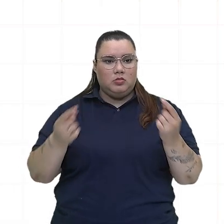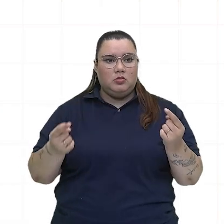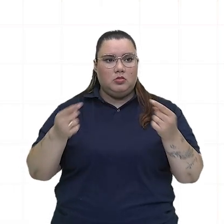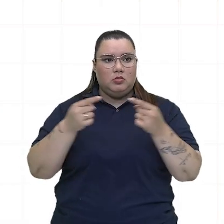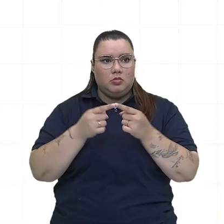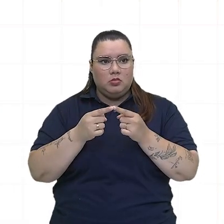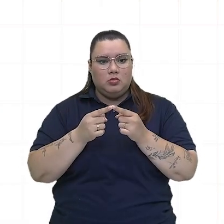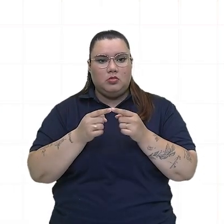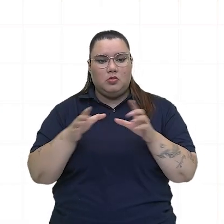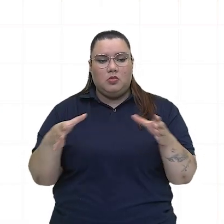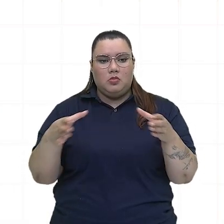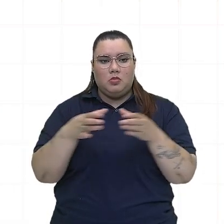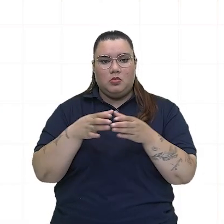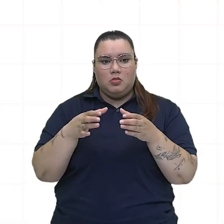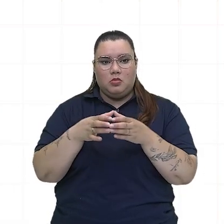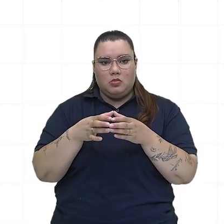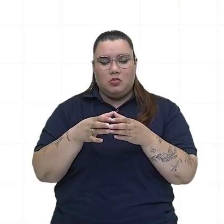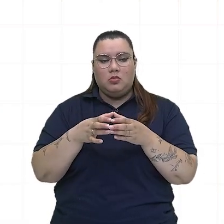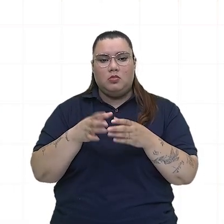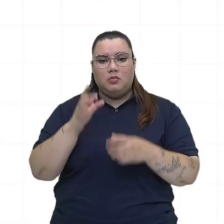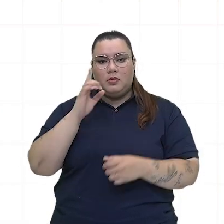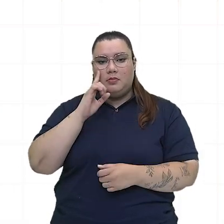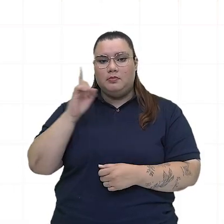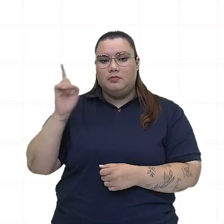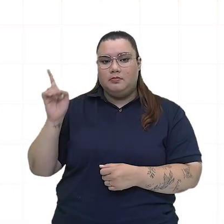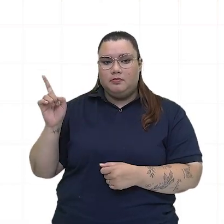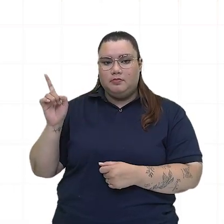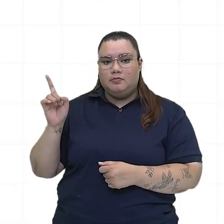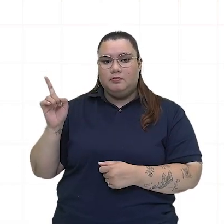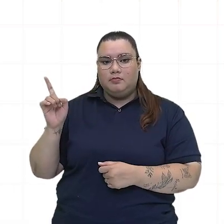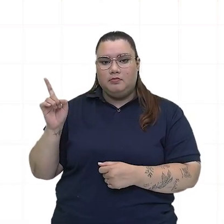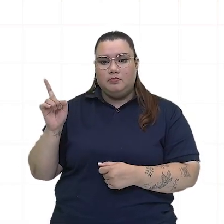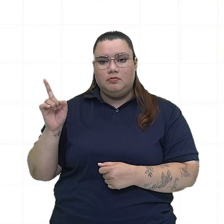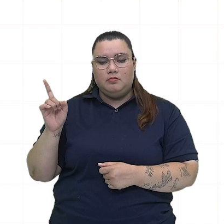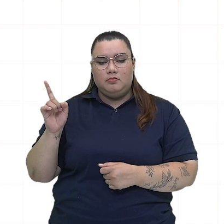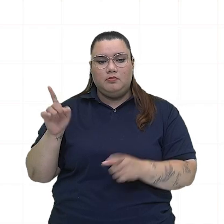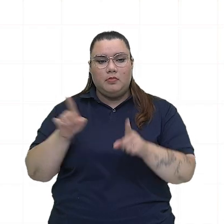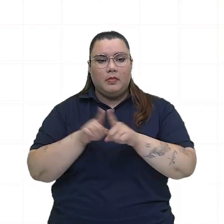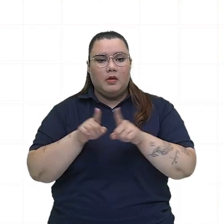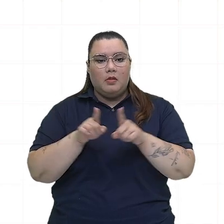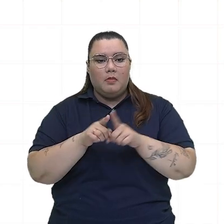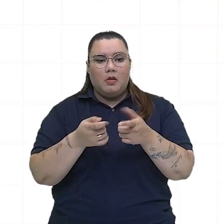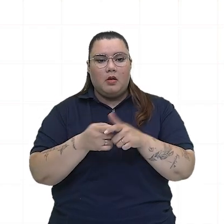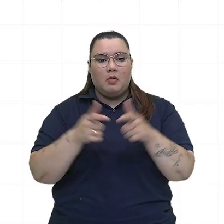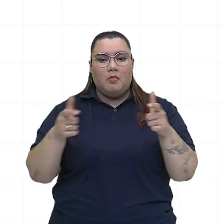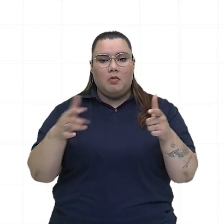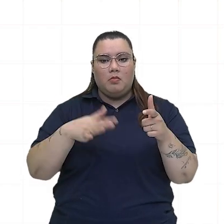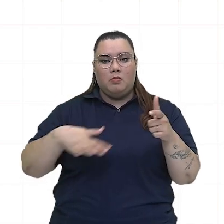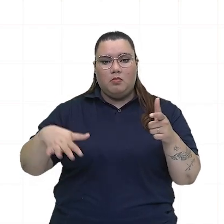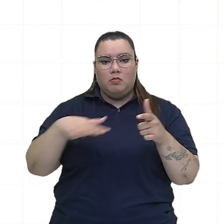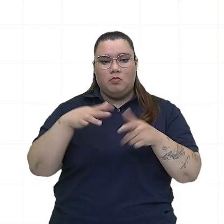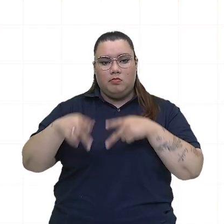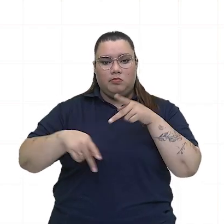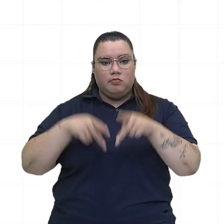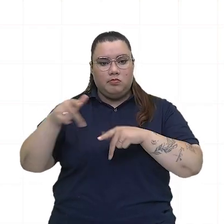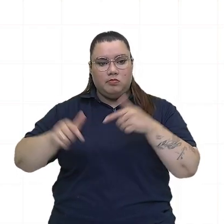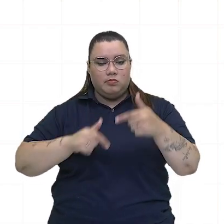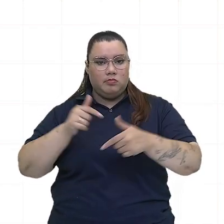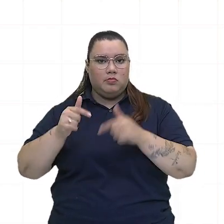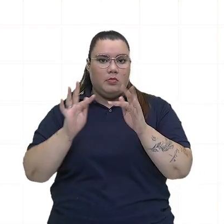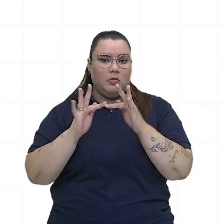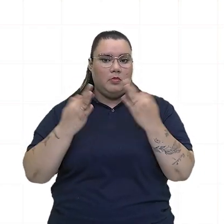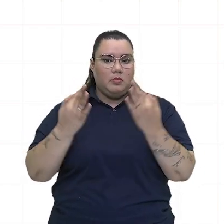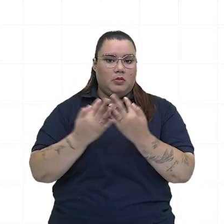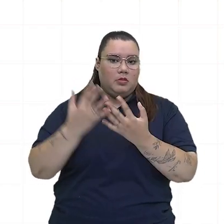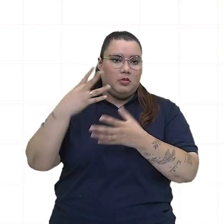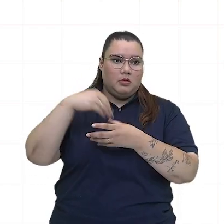a gestão da propriedade, né, e da maior parte da mão de obra no núcleo